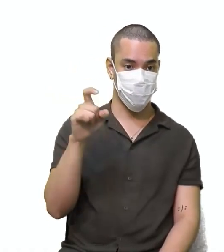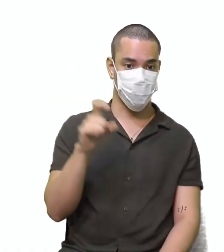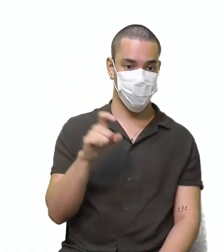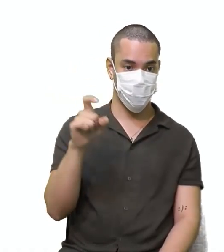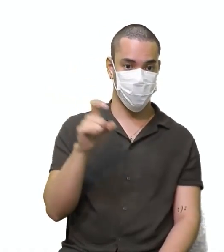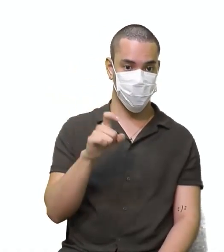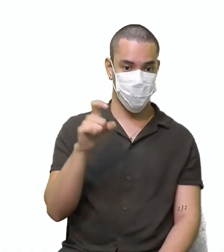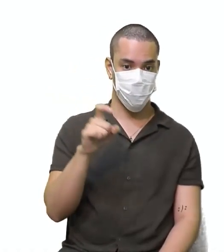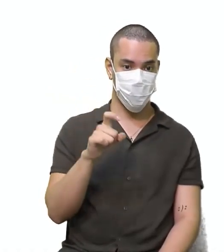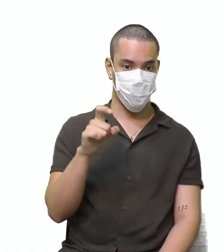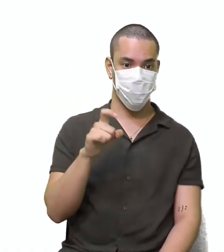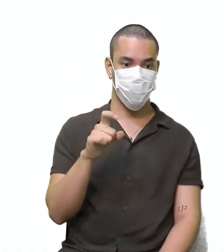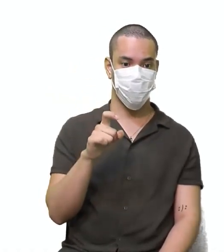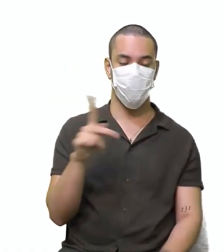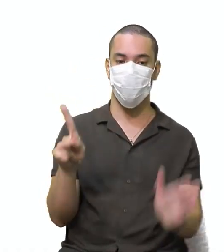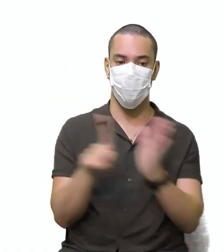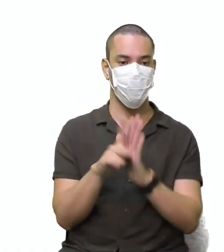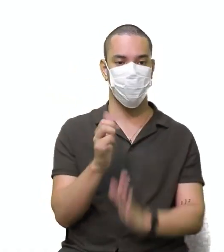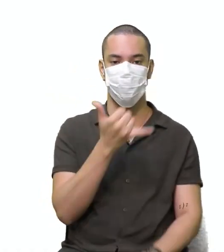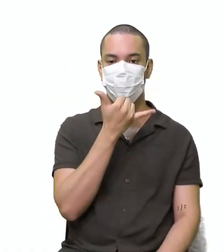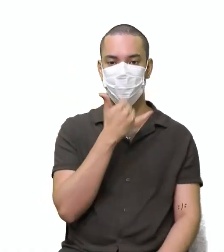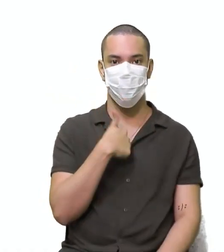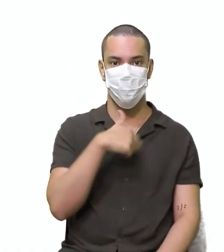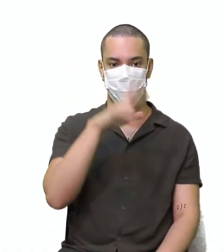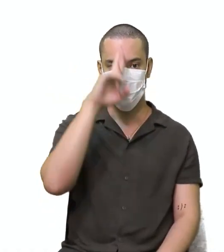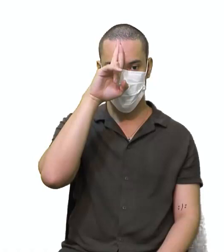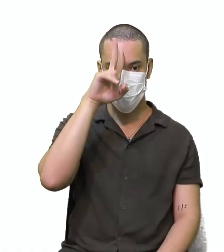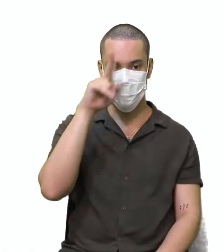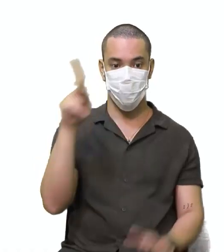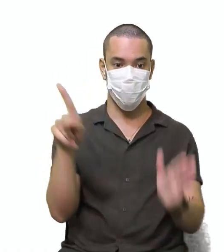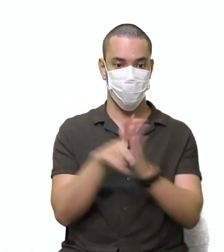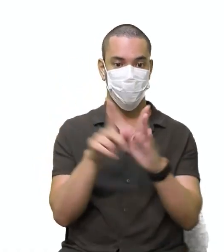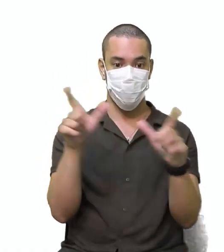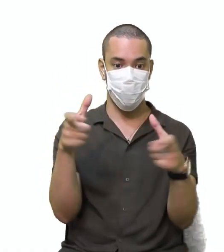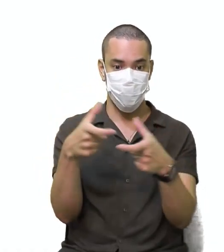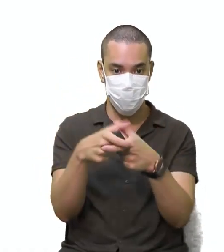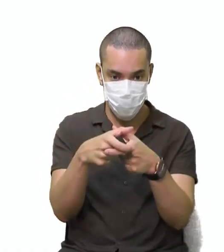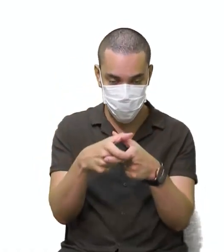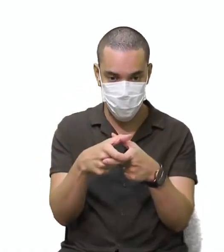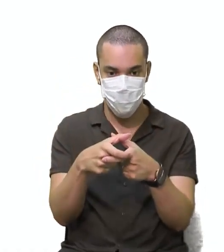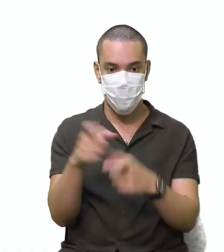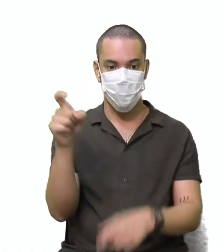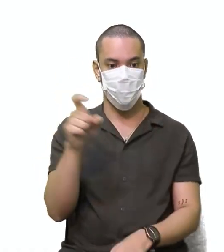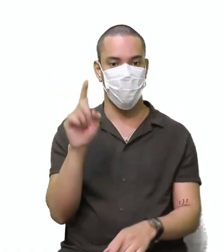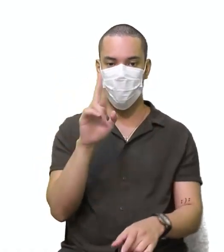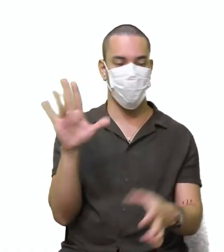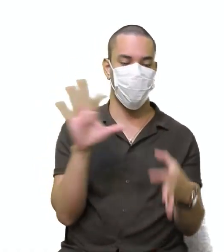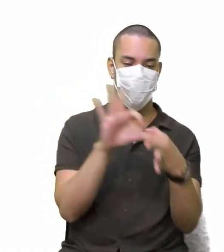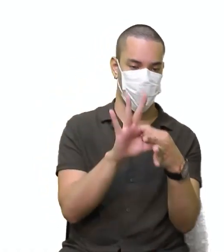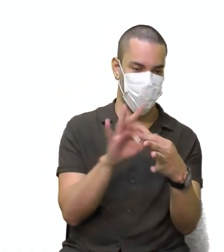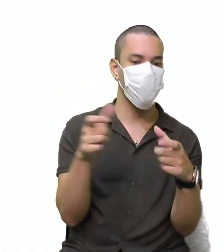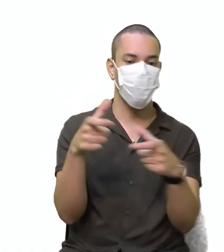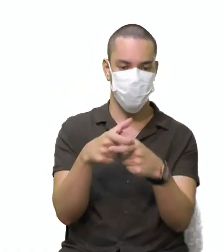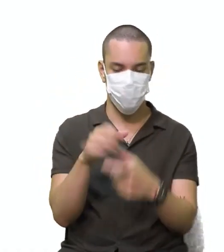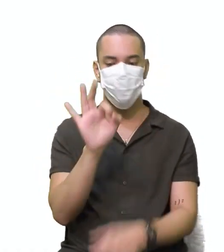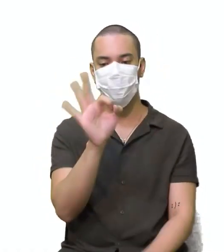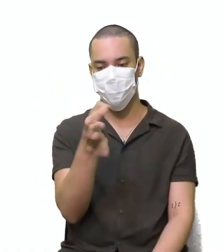X. Desculpa, É, olha a a desatenção. restrita ao sexo. Restrita ao sexo, não ligada ao sexo. Tá correto,